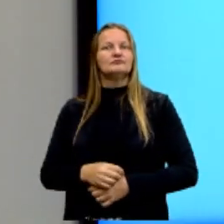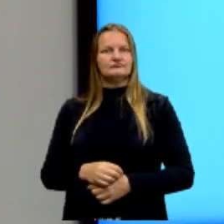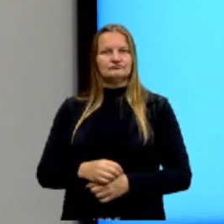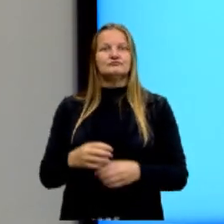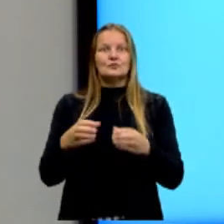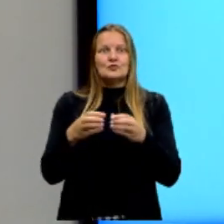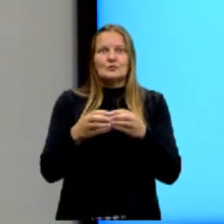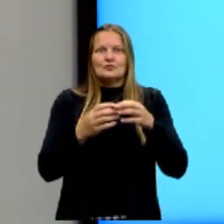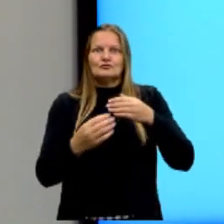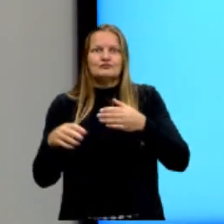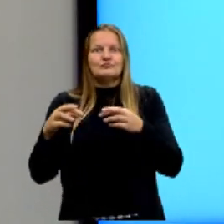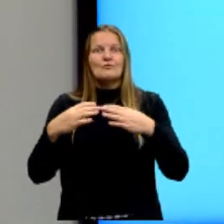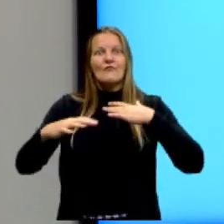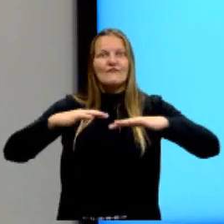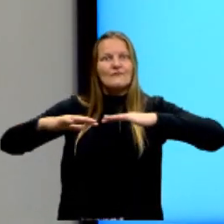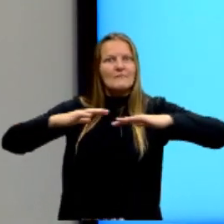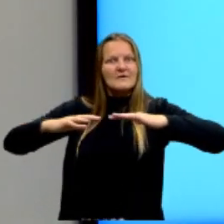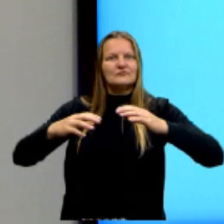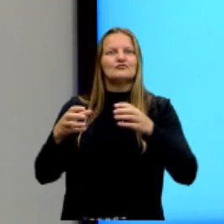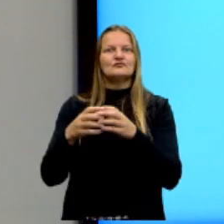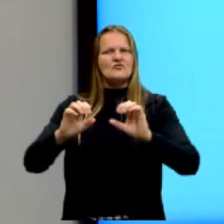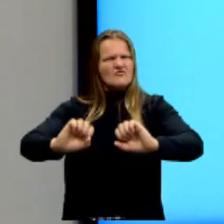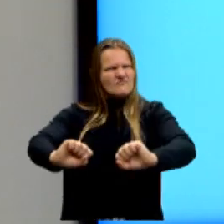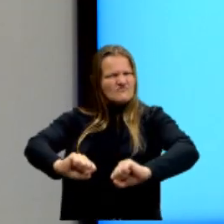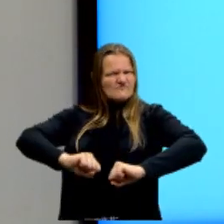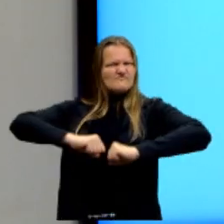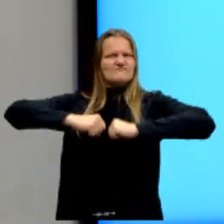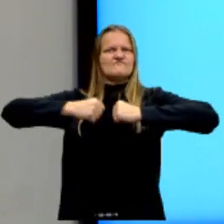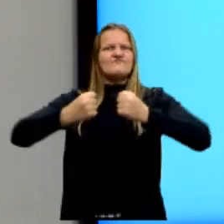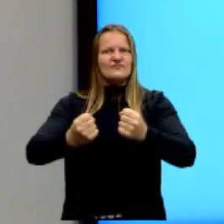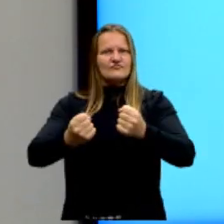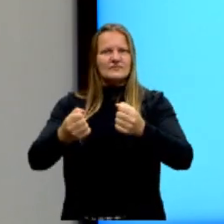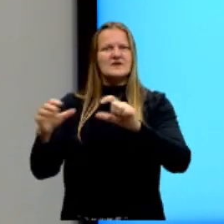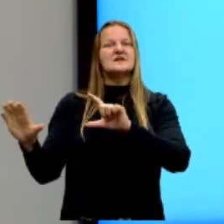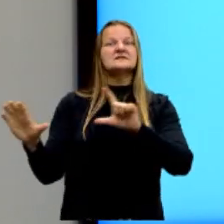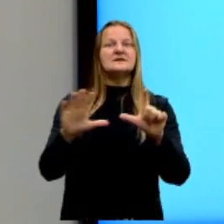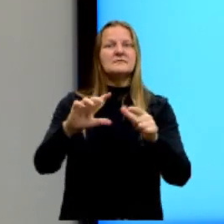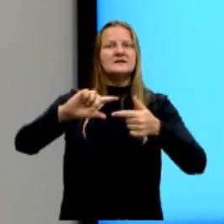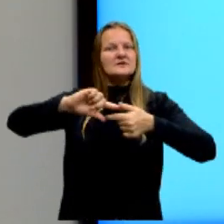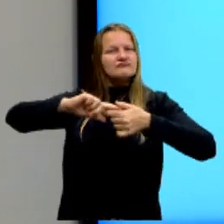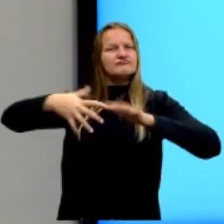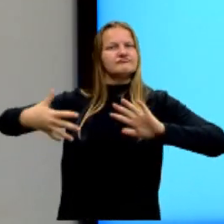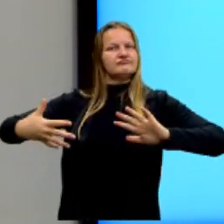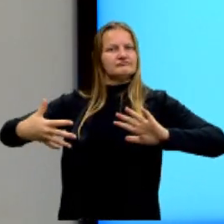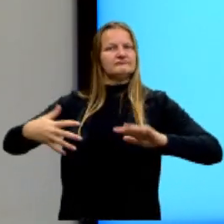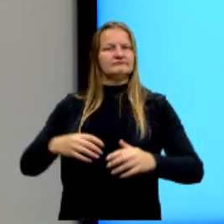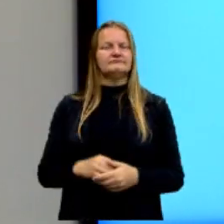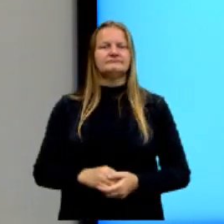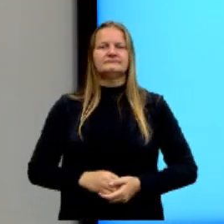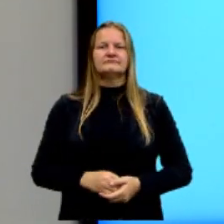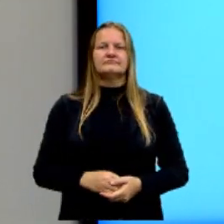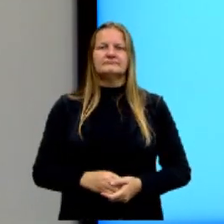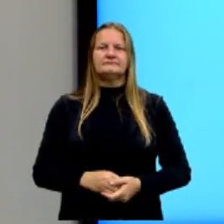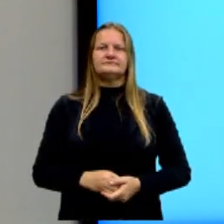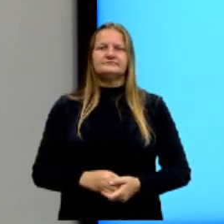você Imaginem o a força desta semana da arte moderna